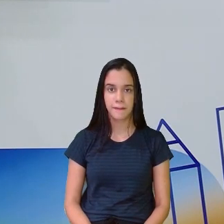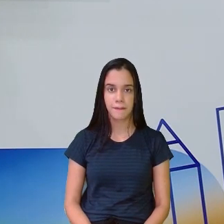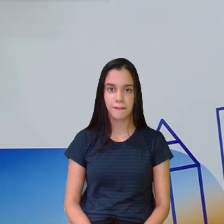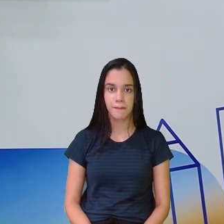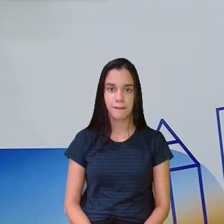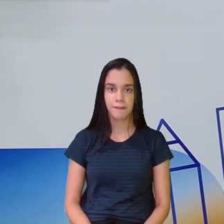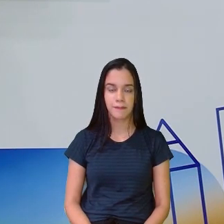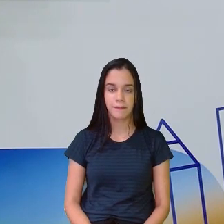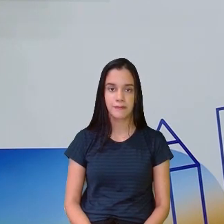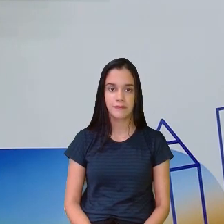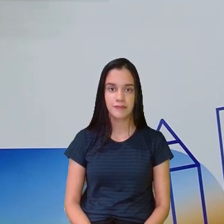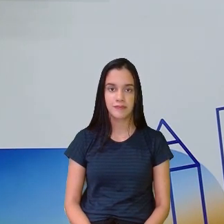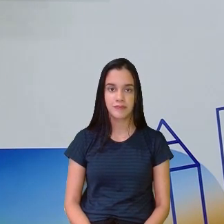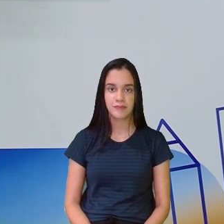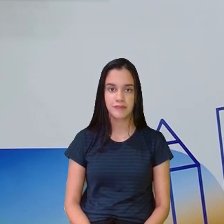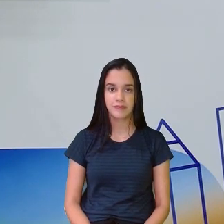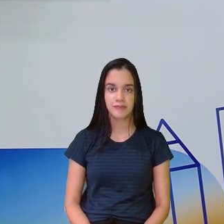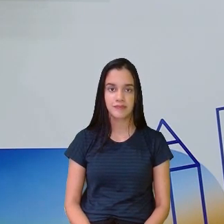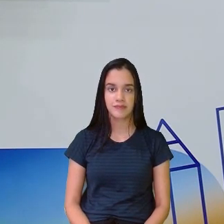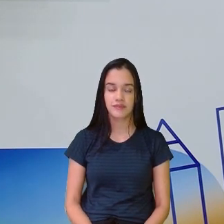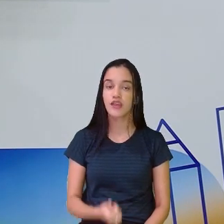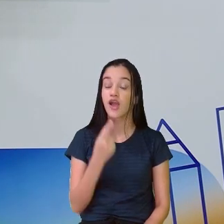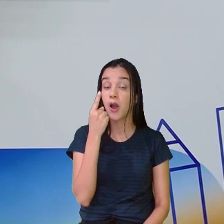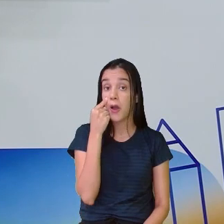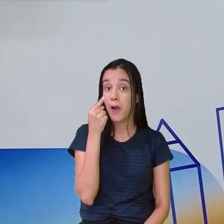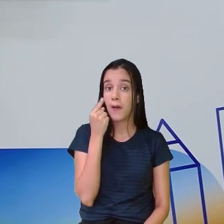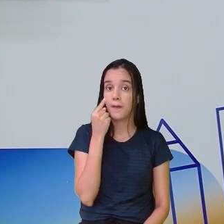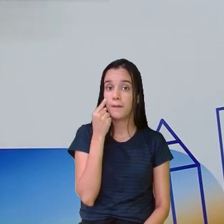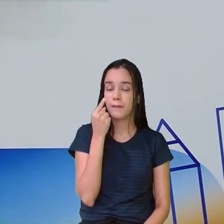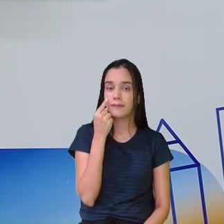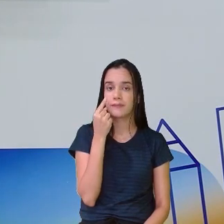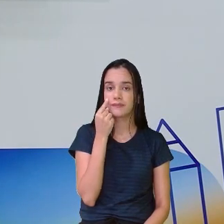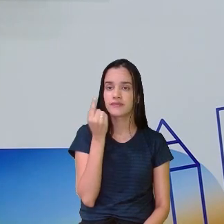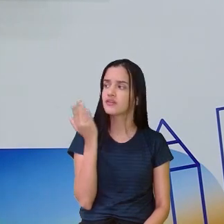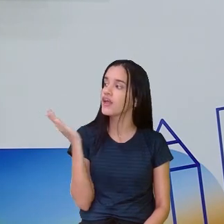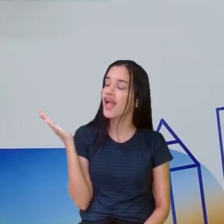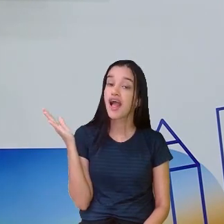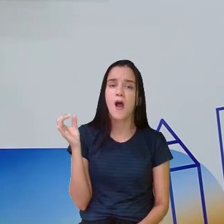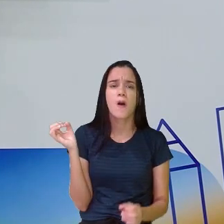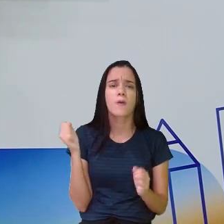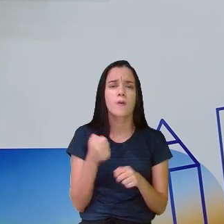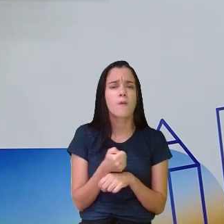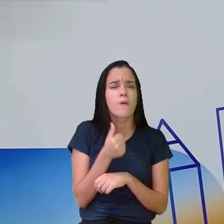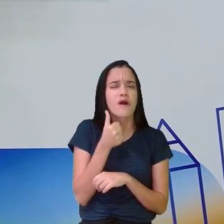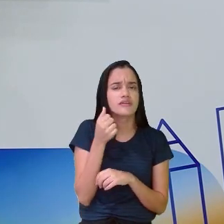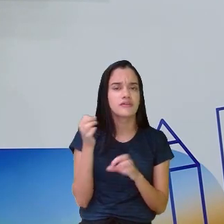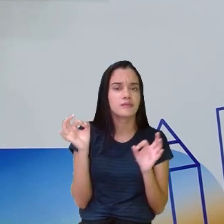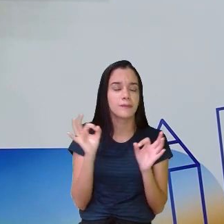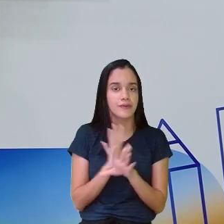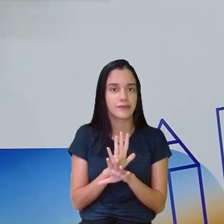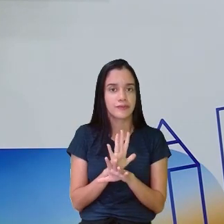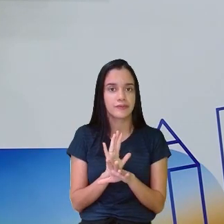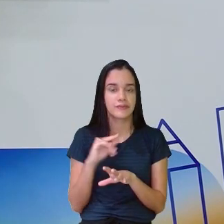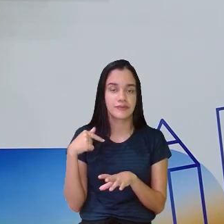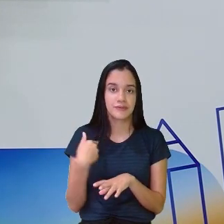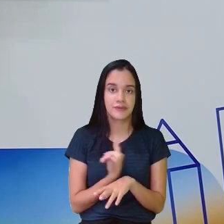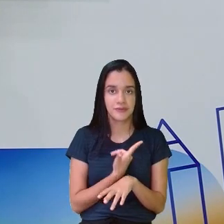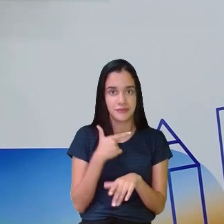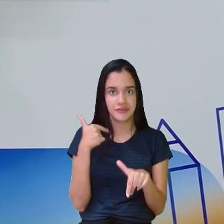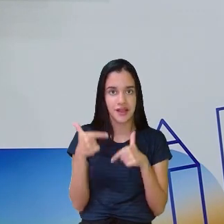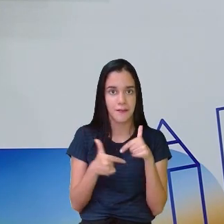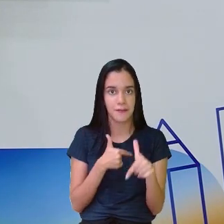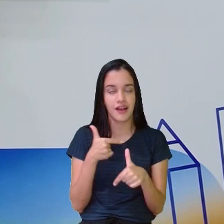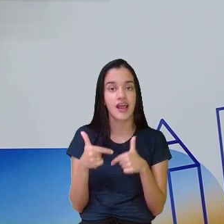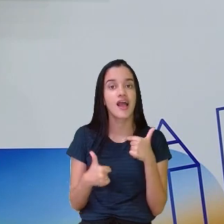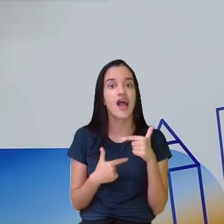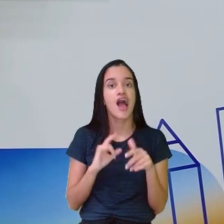não maltratar tanto a natureza, não é? Olha só, gente. Tá quase pronto o nosso trabalho aí.